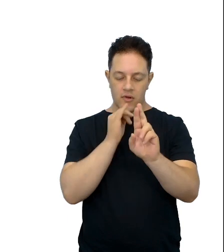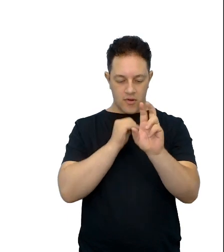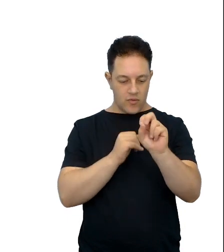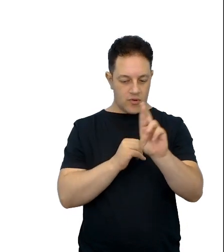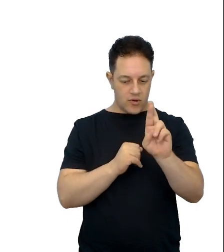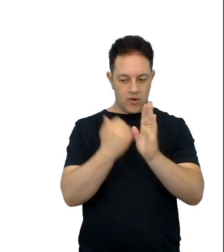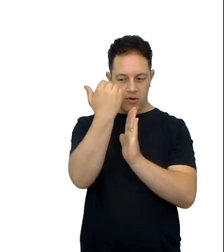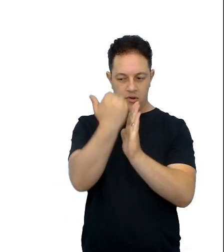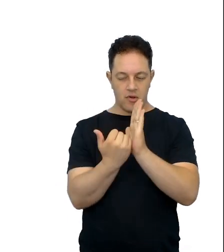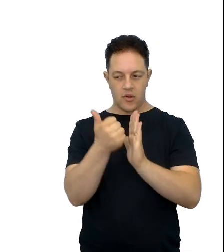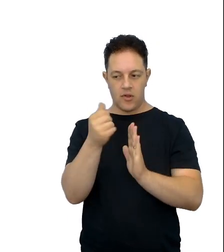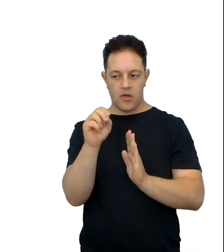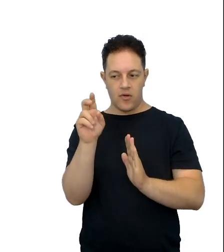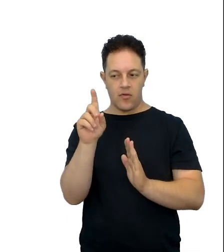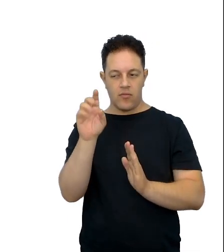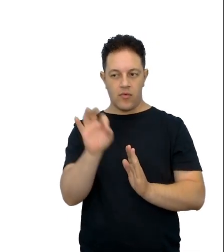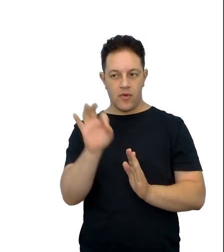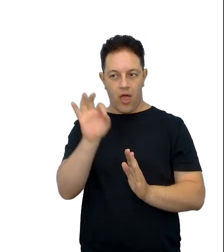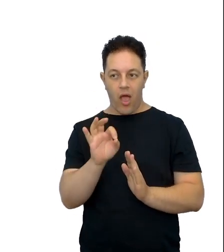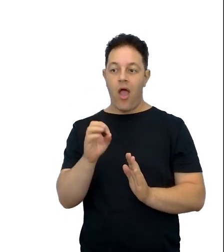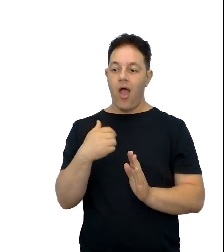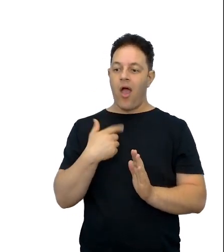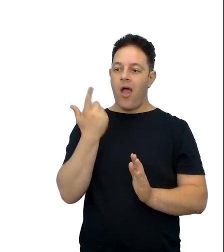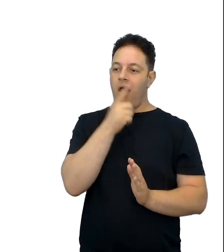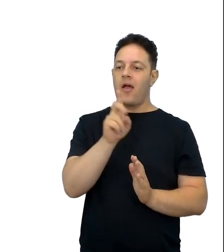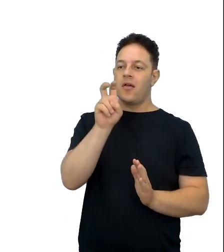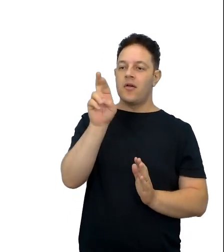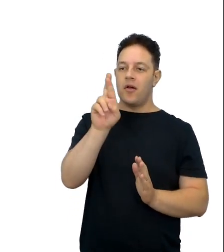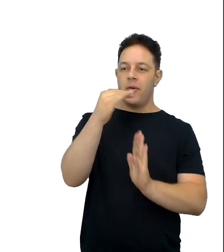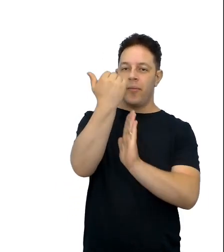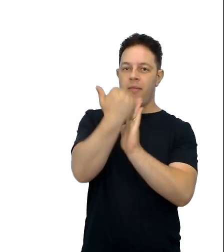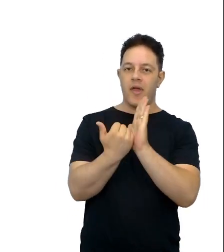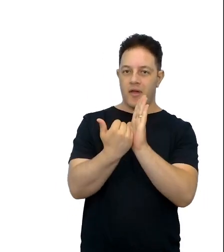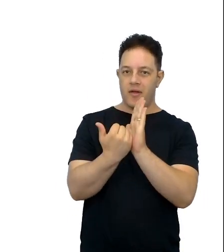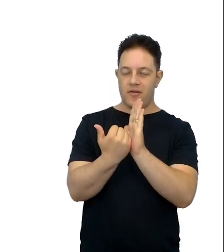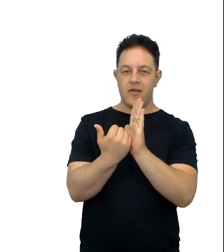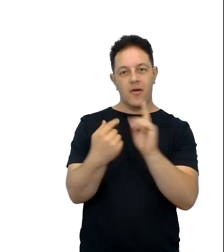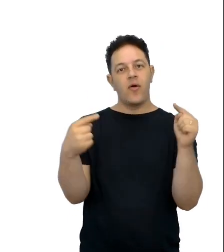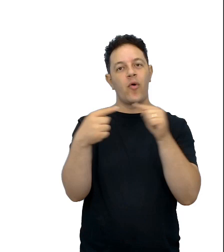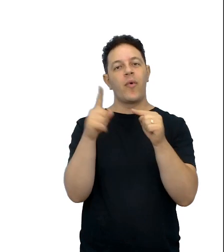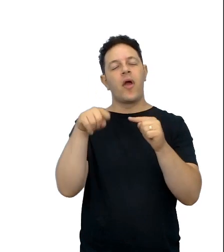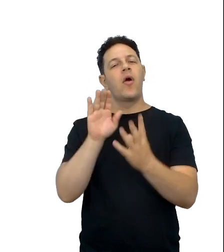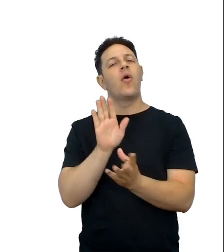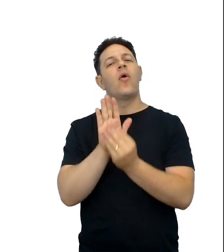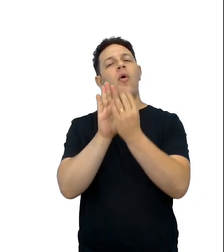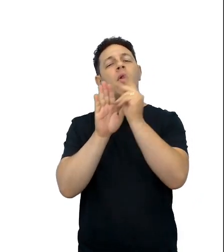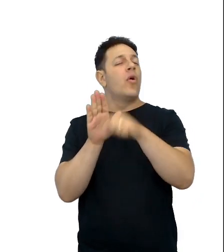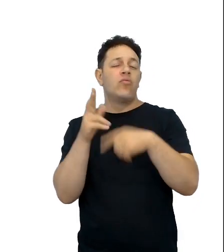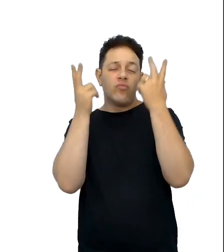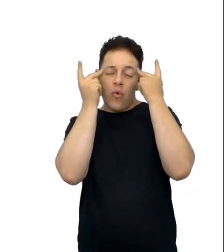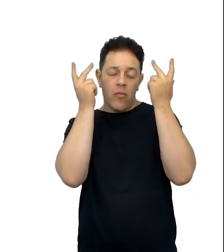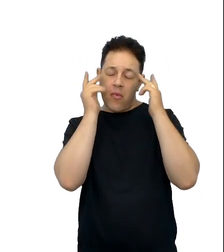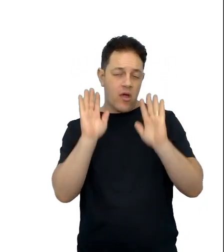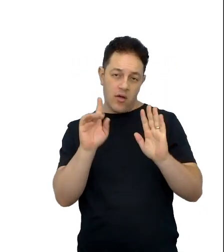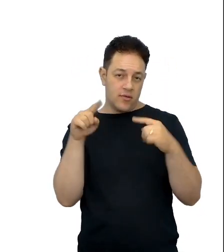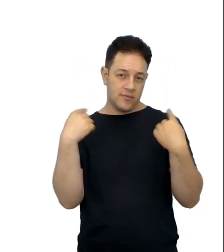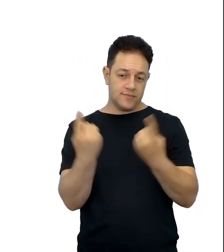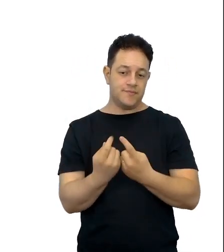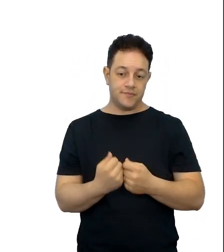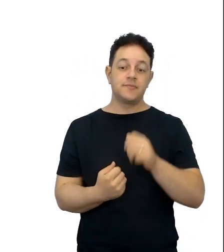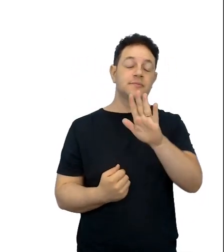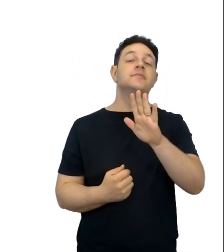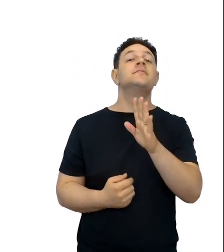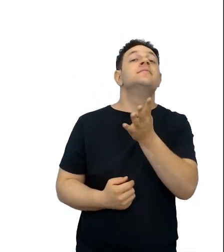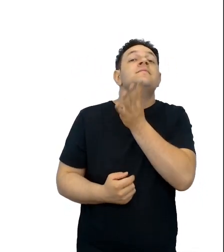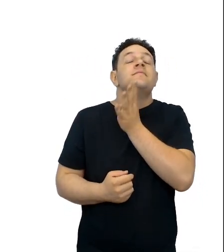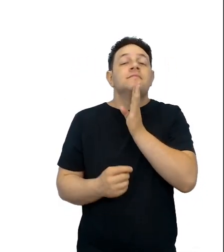é R$ 5, então eu vou pagar. Então, esse ela chama de conteúdo comum. E o